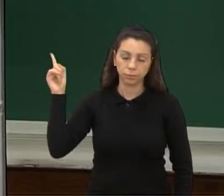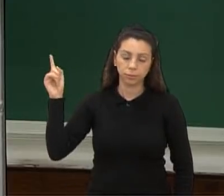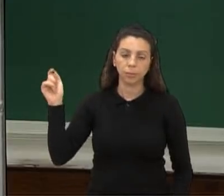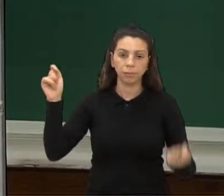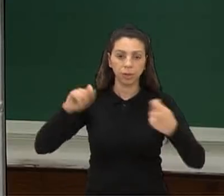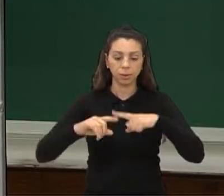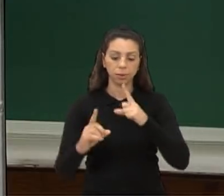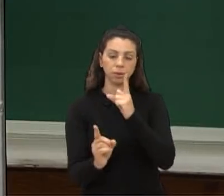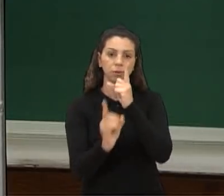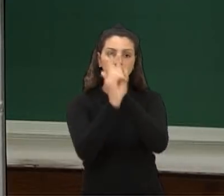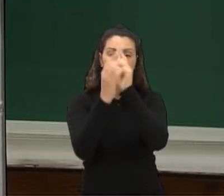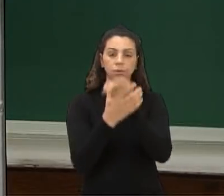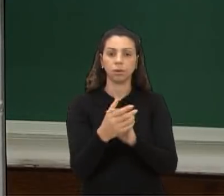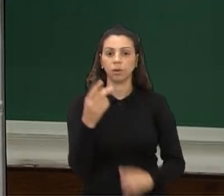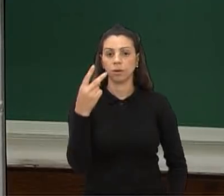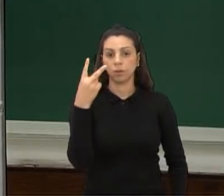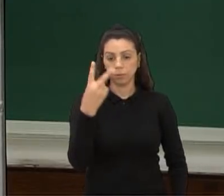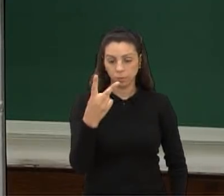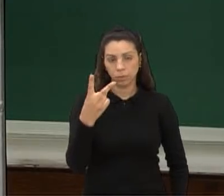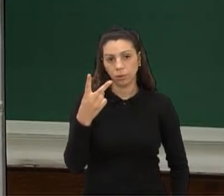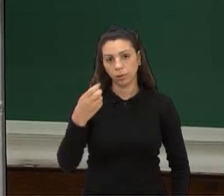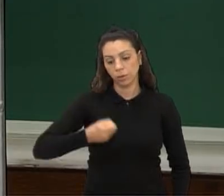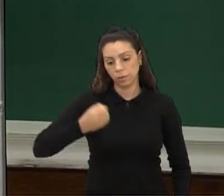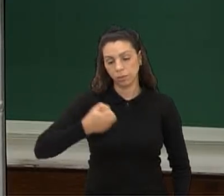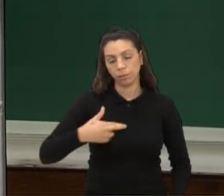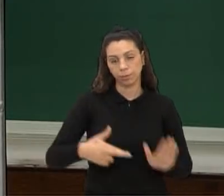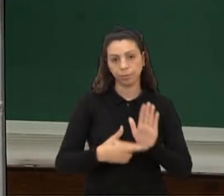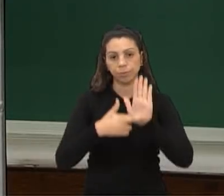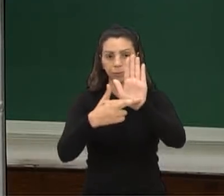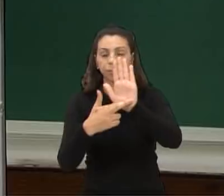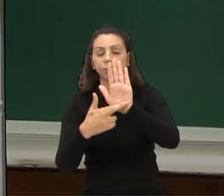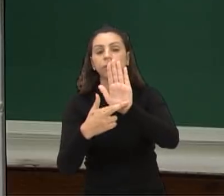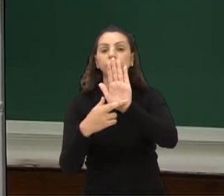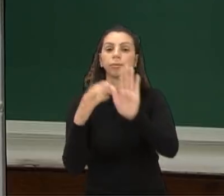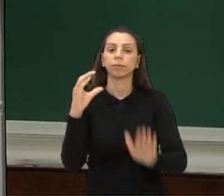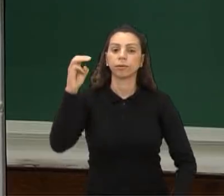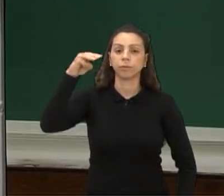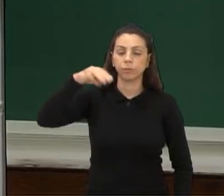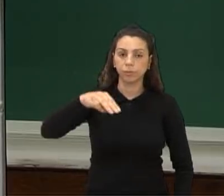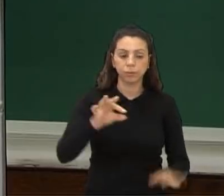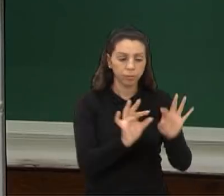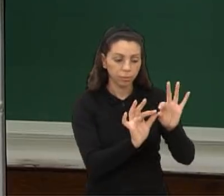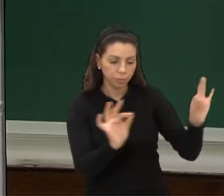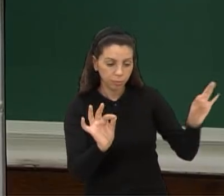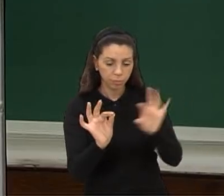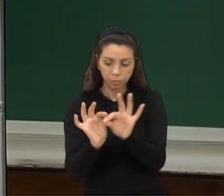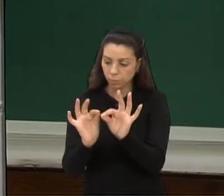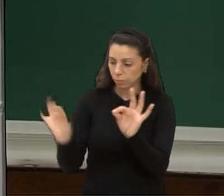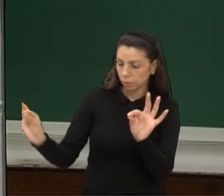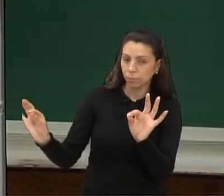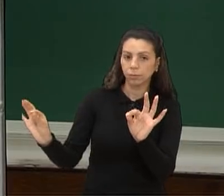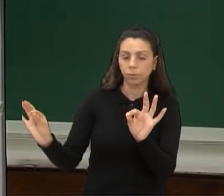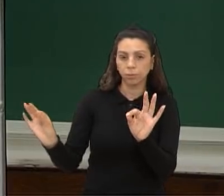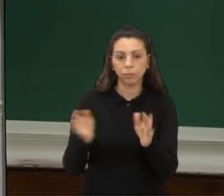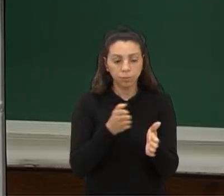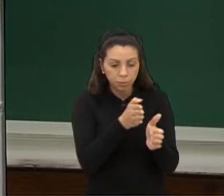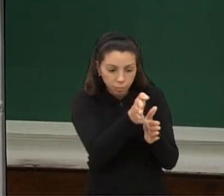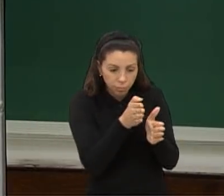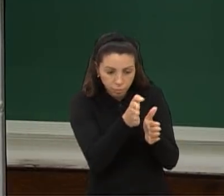que pensar em como é que eu vou representar as informações do meu problema, ok? Então, olha